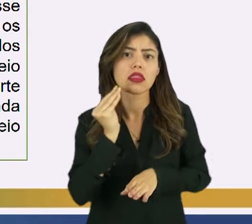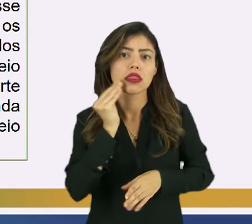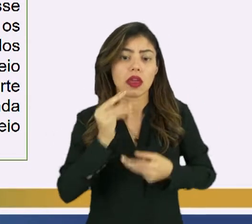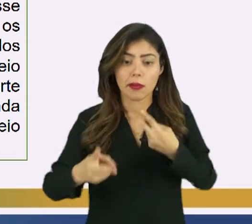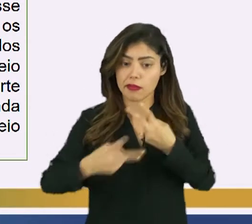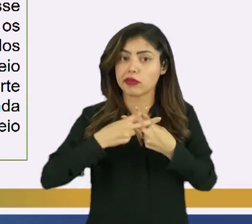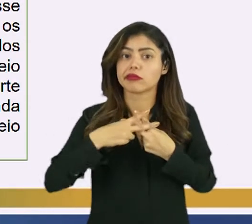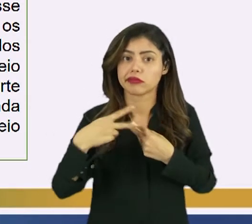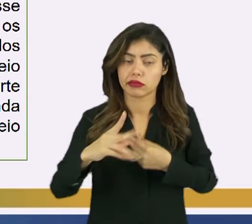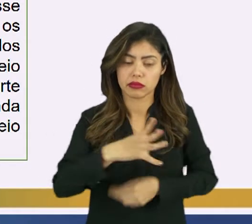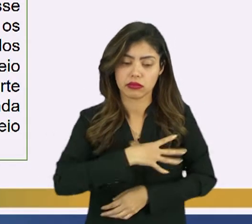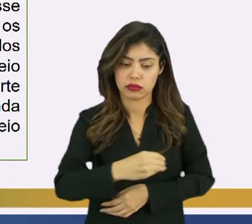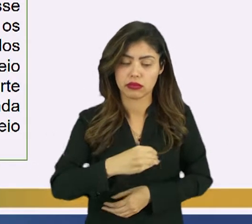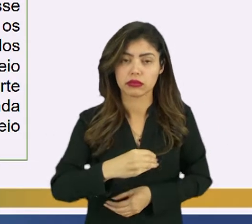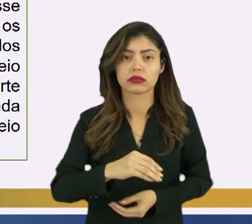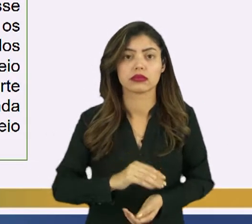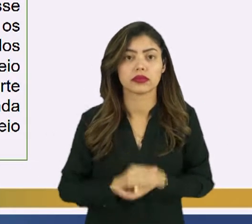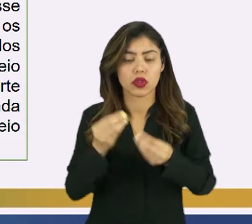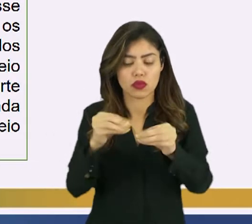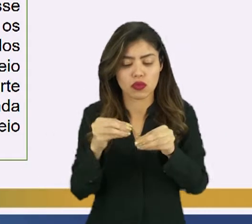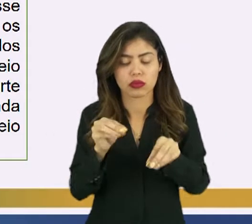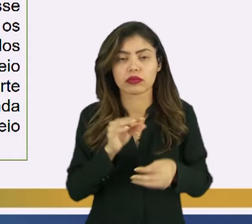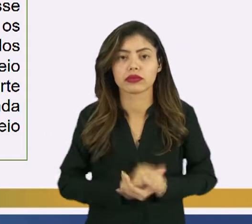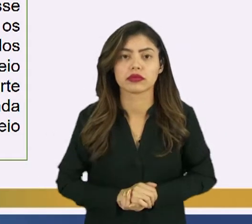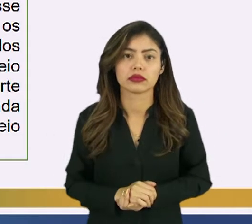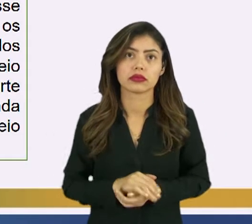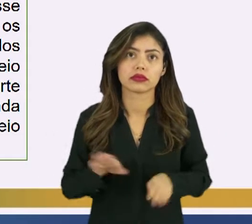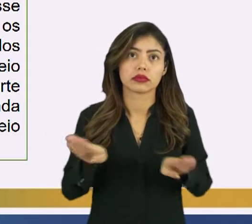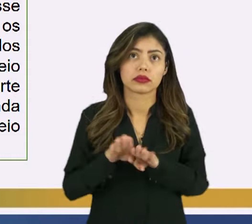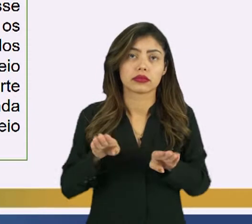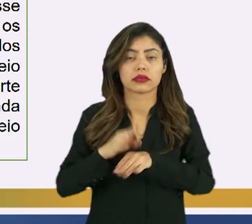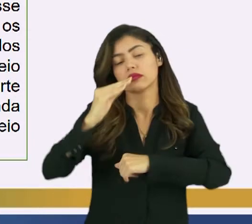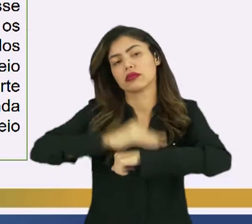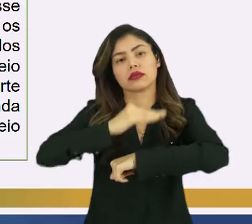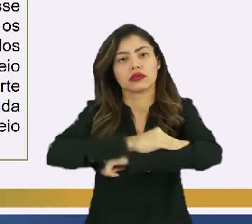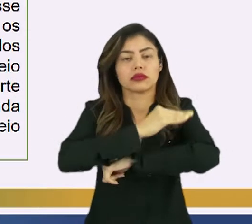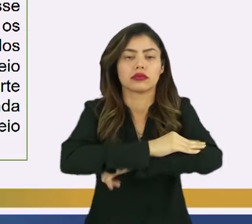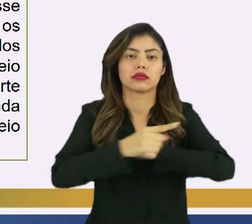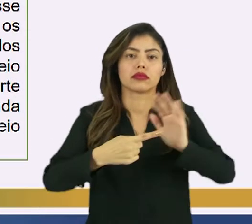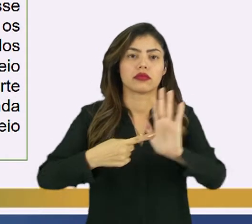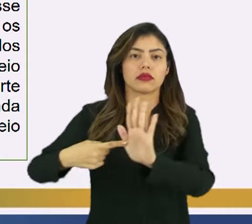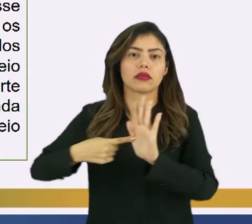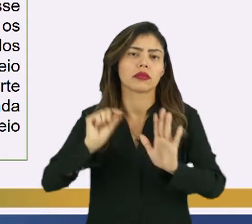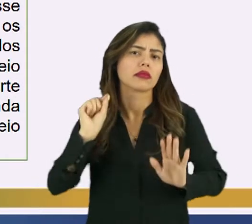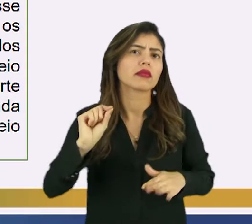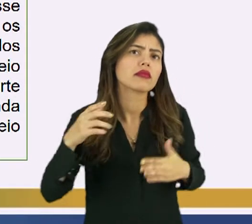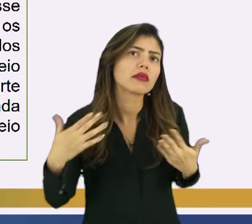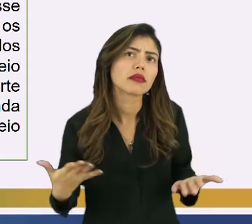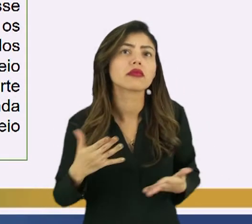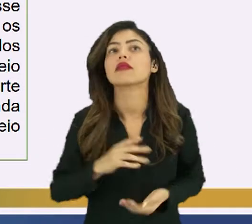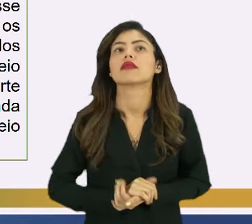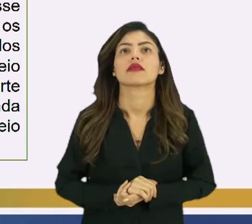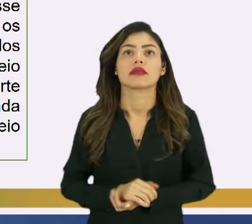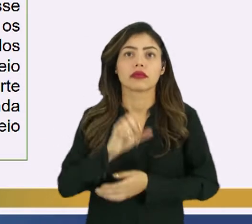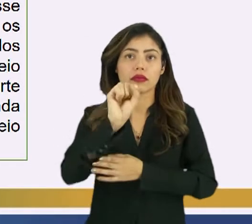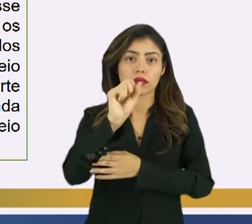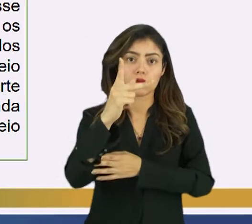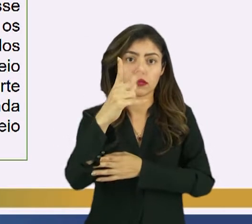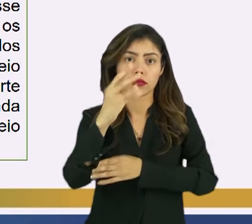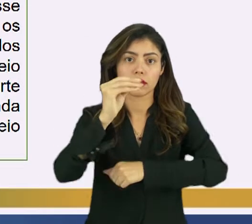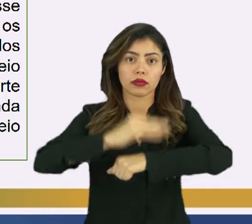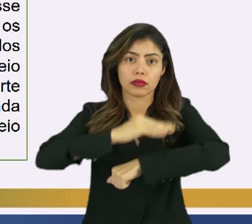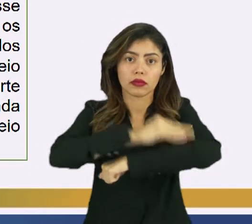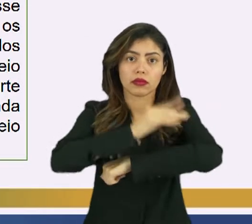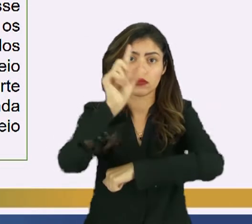tentar proteger a sua futura prole, digamos assim. E os anfíbios, eles são representados por quem? São representados